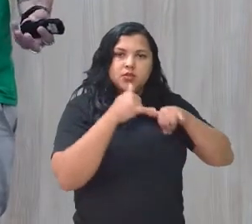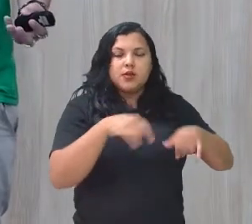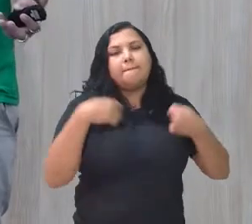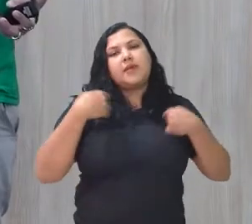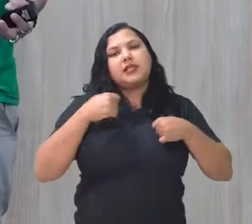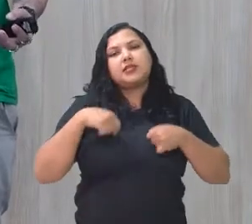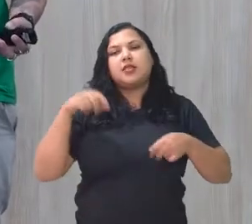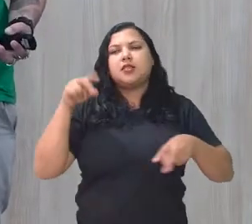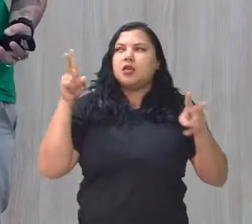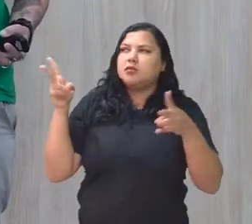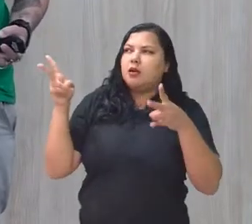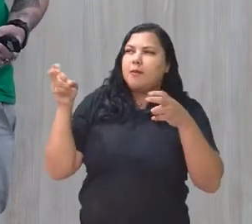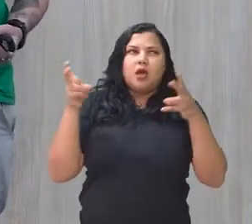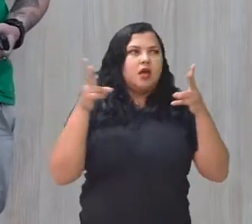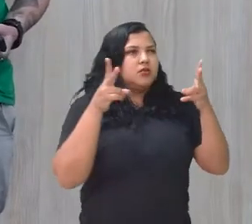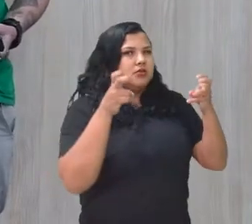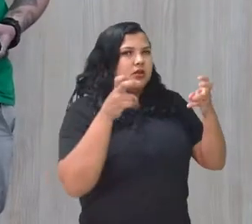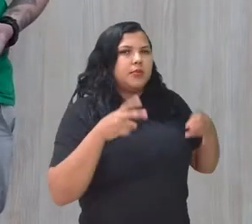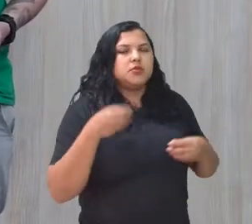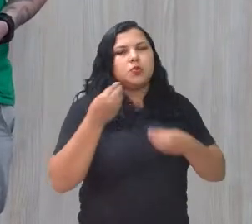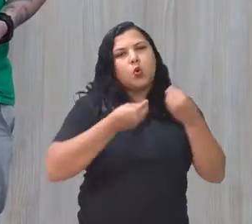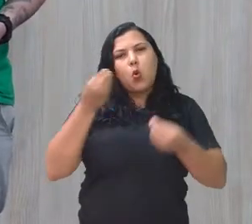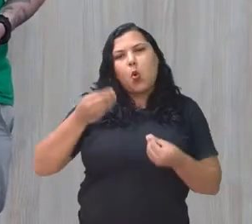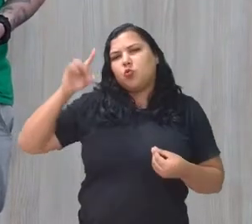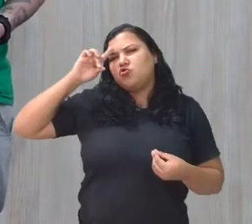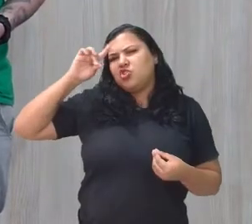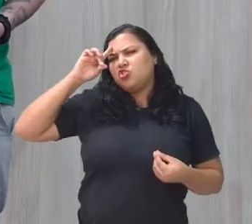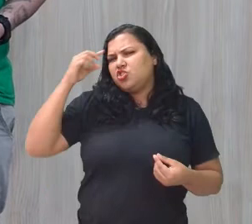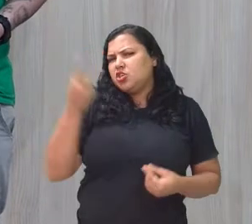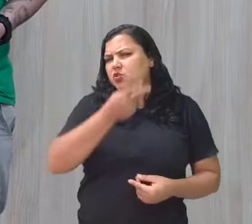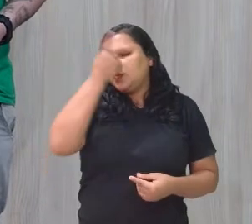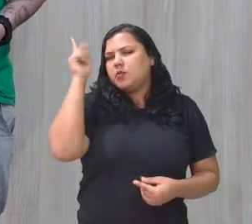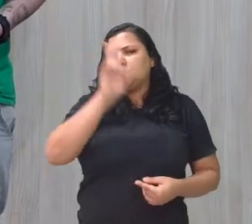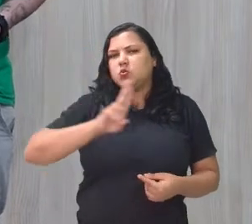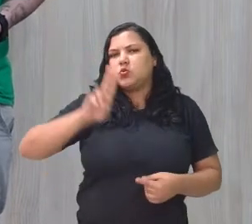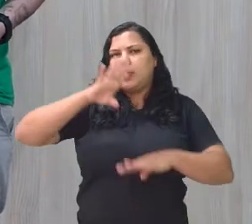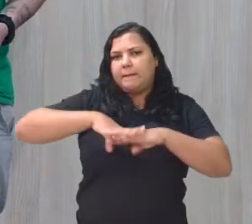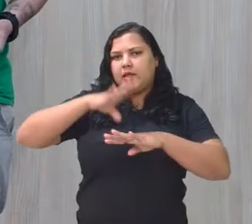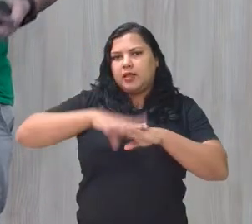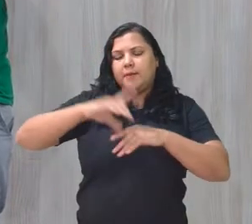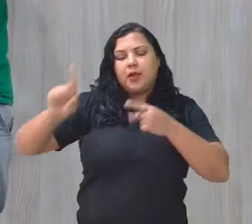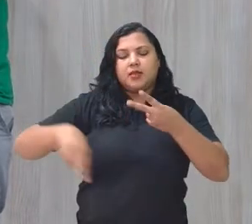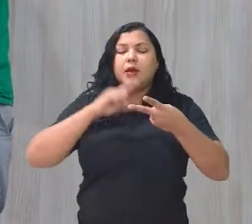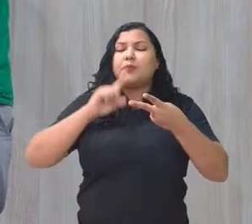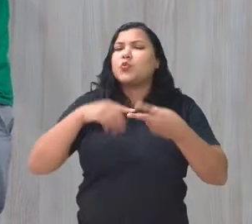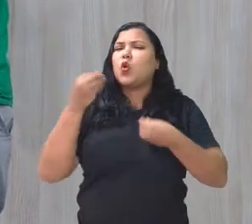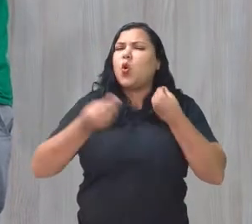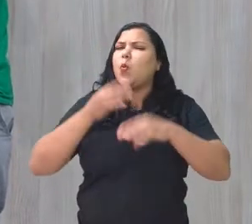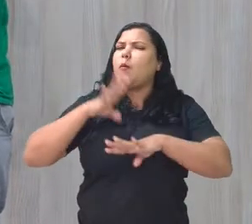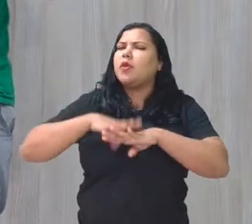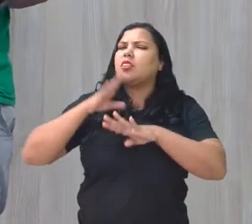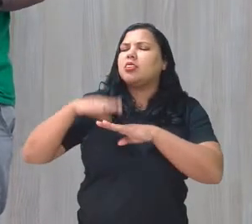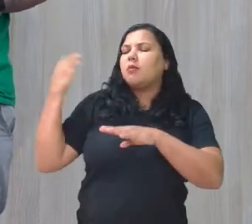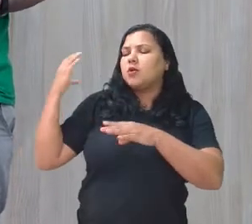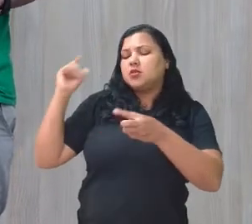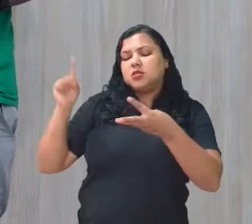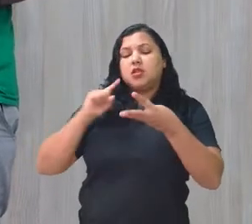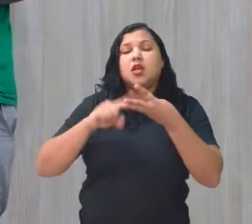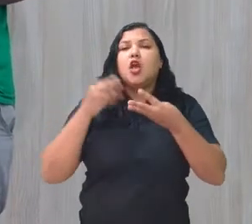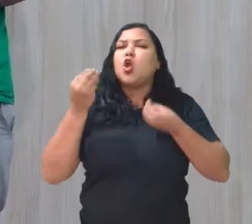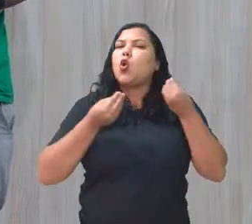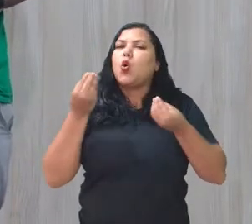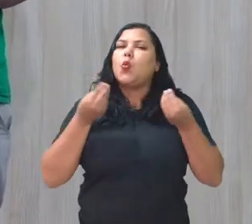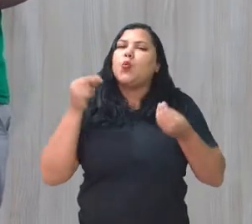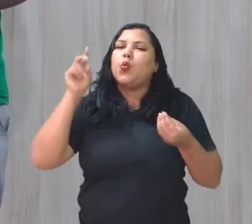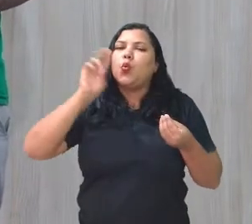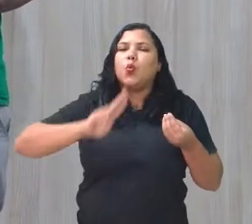né? Ou seja, como é a matemática no cotidiano, o que é que a matemática científica explica e o que é que a gente